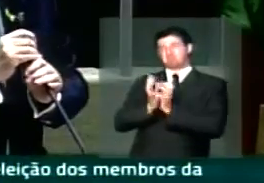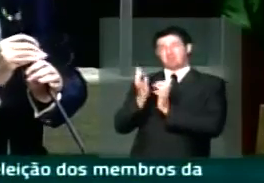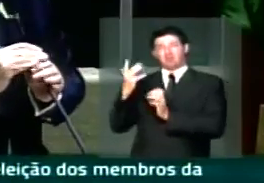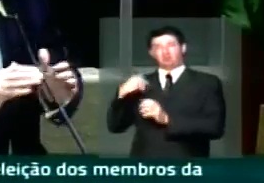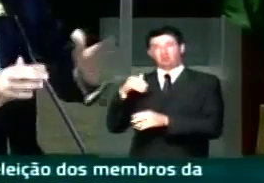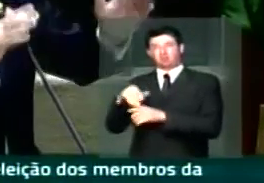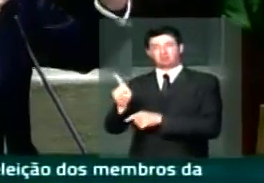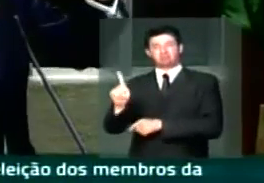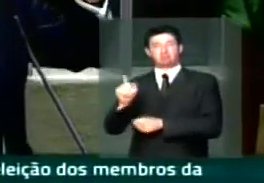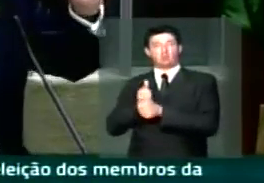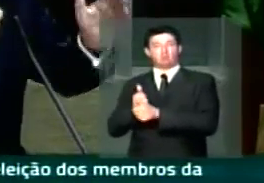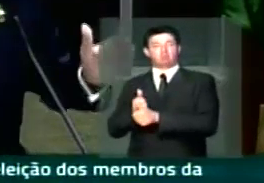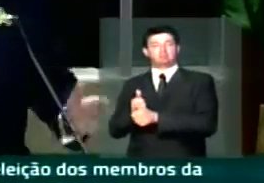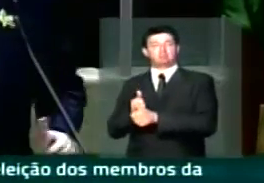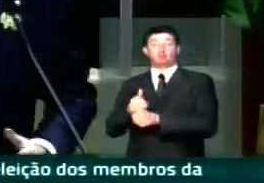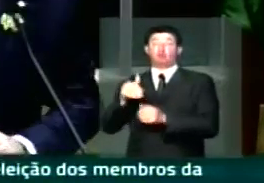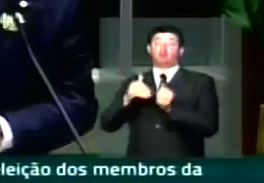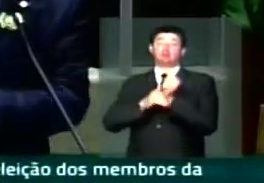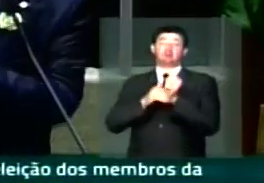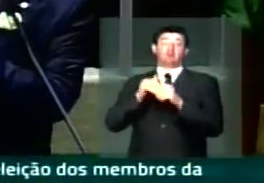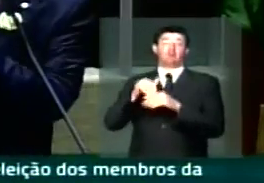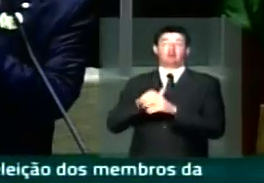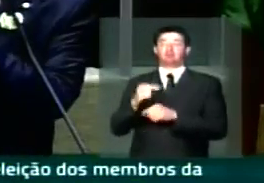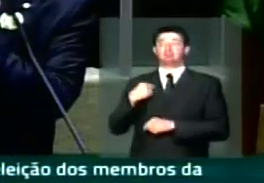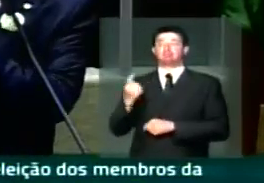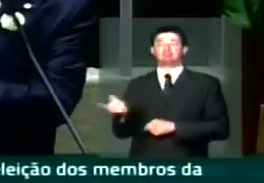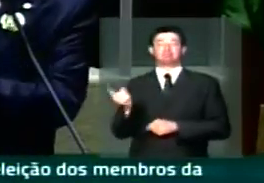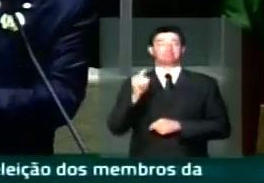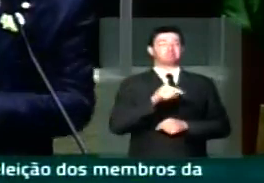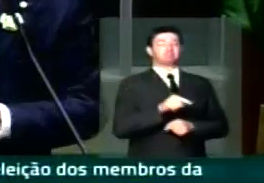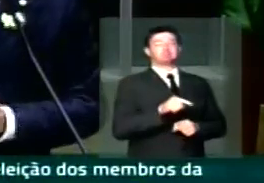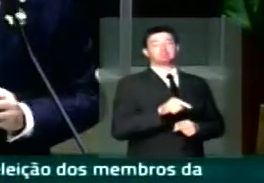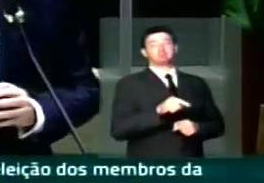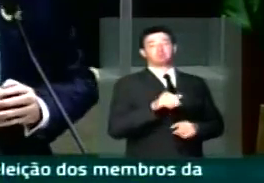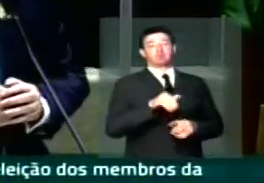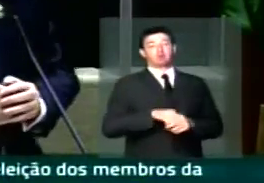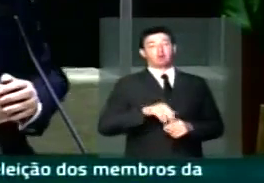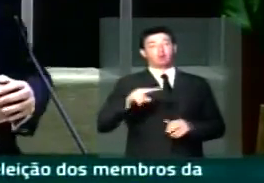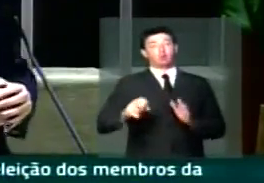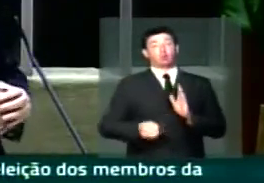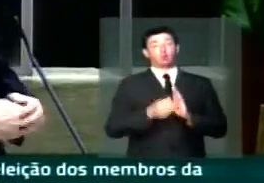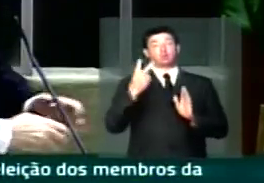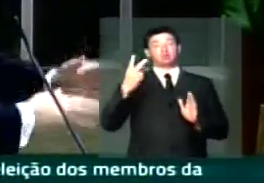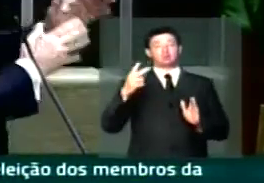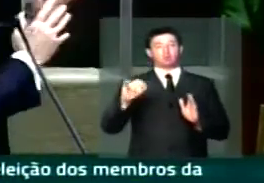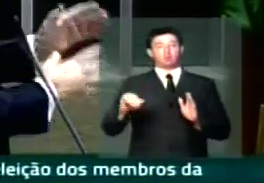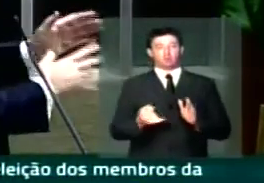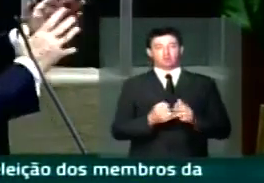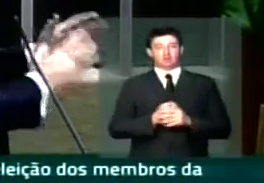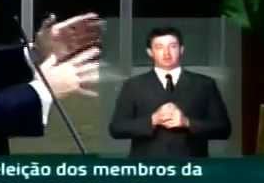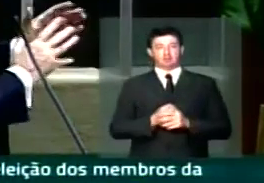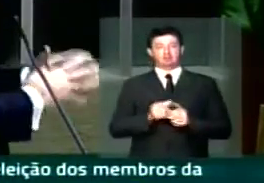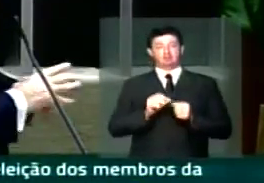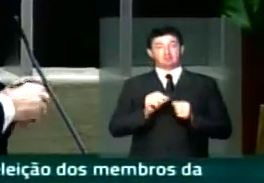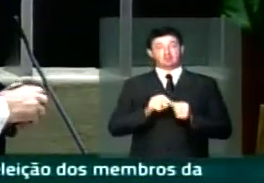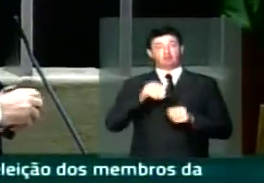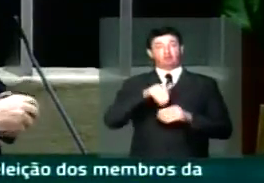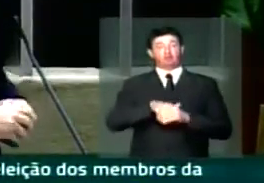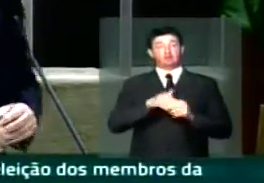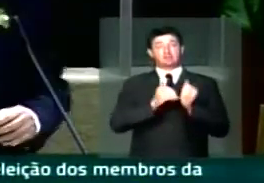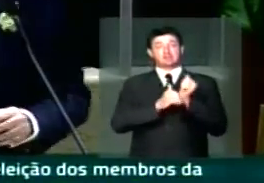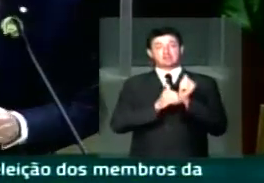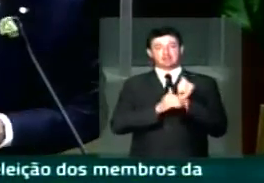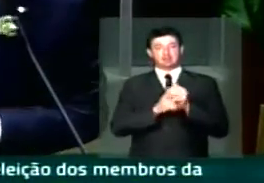decisão de cúpula, como o voto é secreto, nós só teremos 2 oportunidades nessa legislatura de exercer o direito do